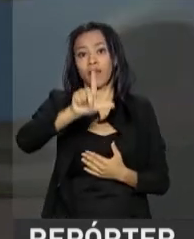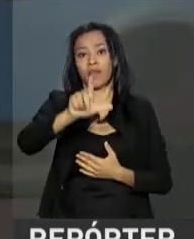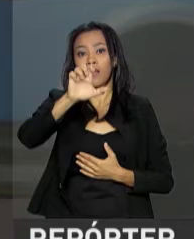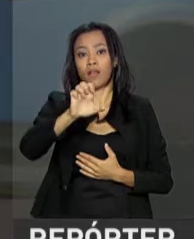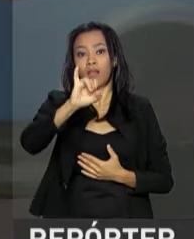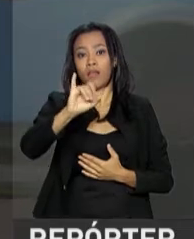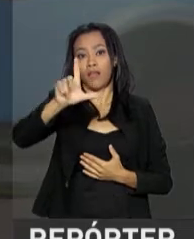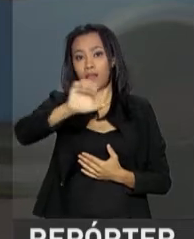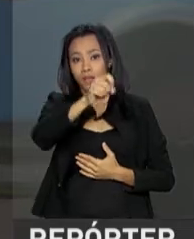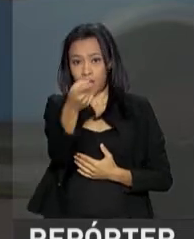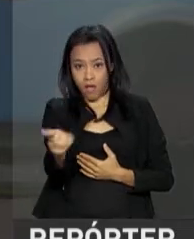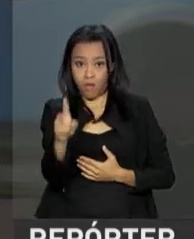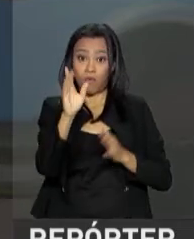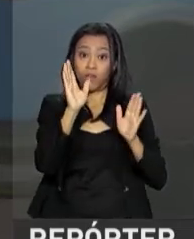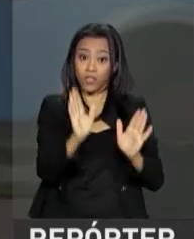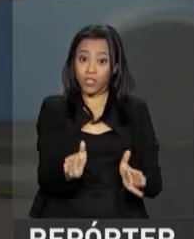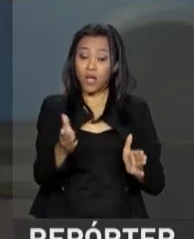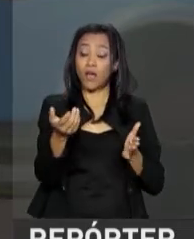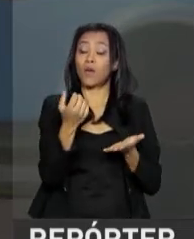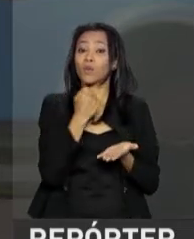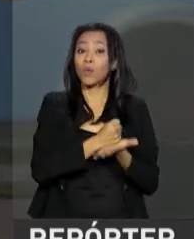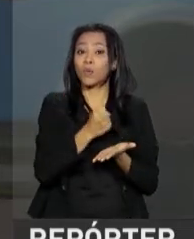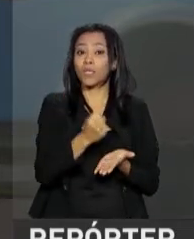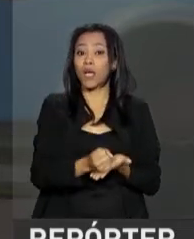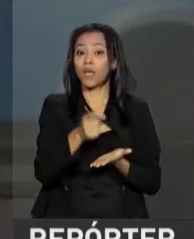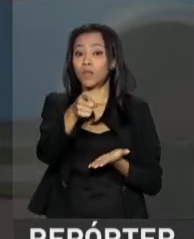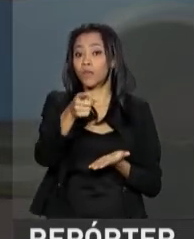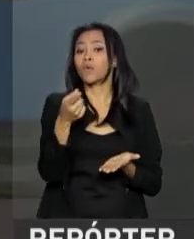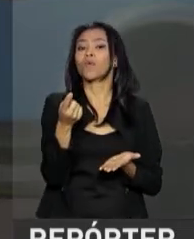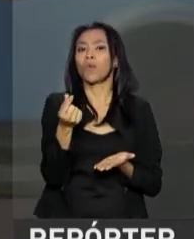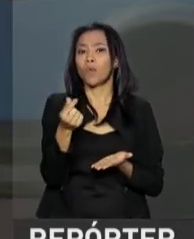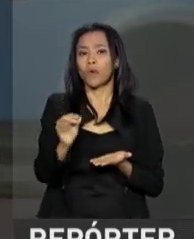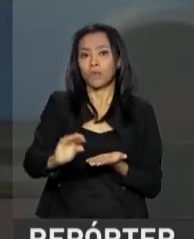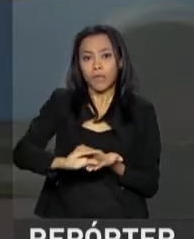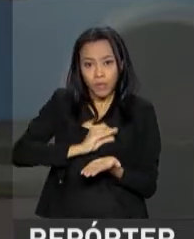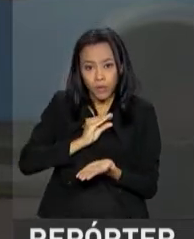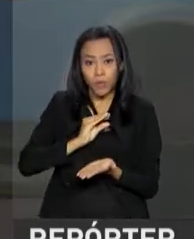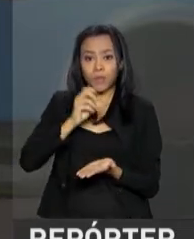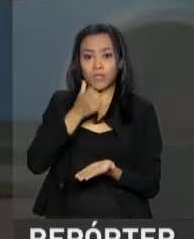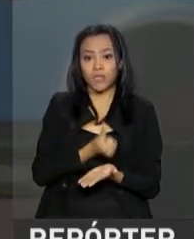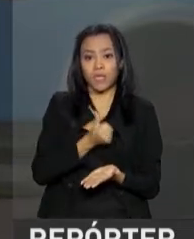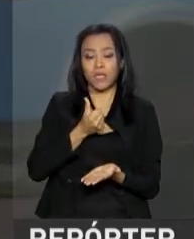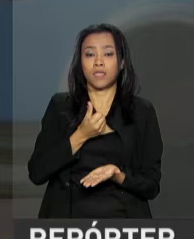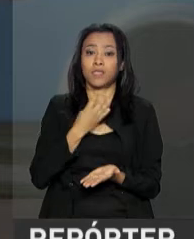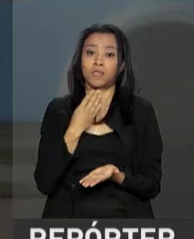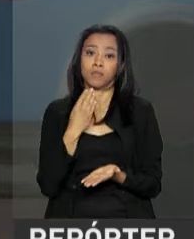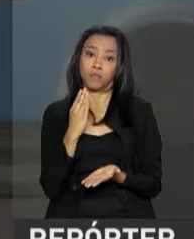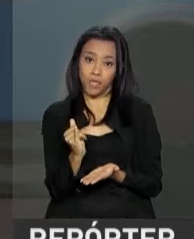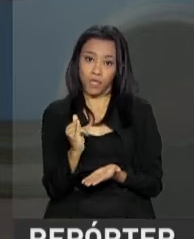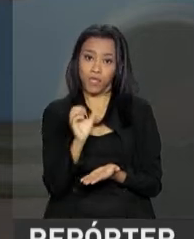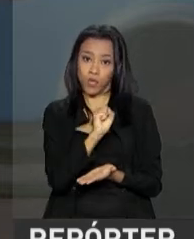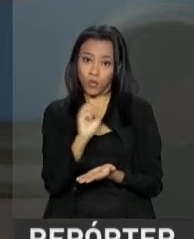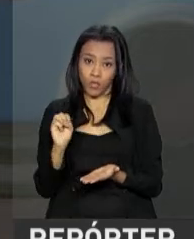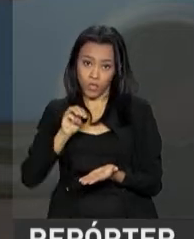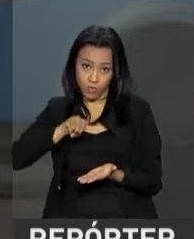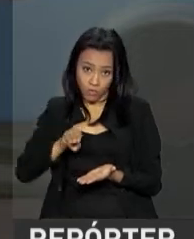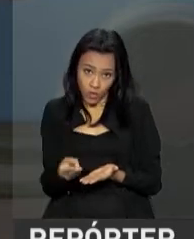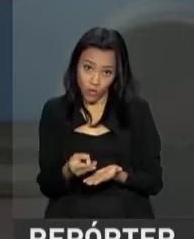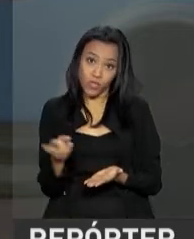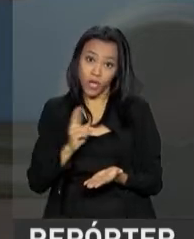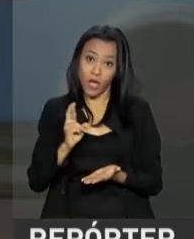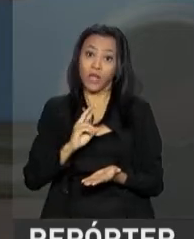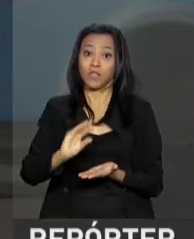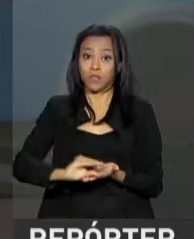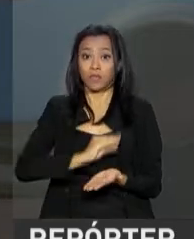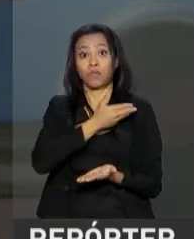contratos de concessão já existentes resultou no ingresso de 6 bilhões e 800 milhões de reais em outorga